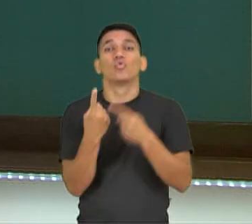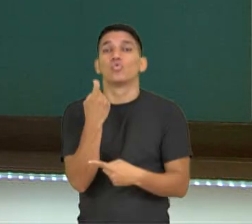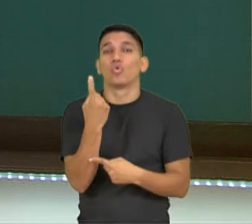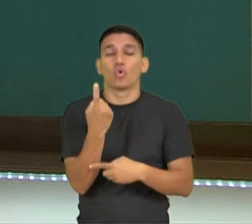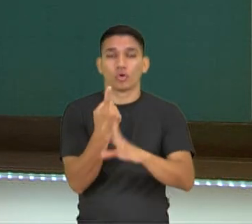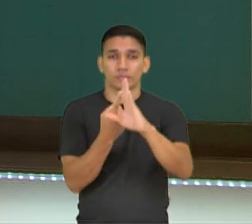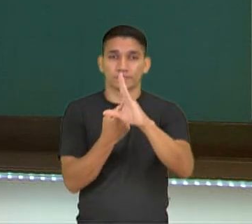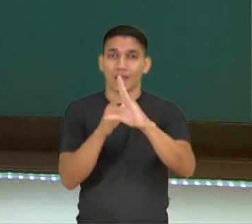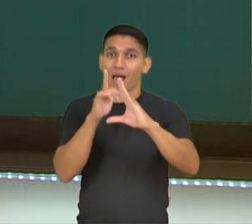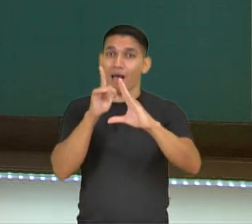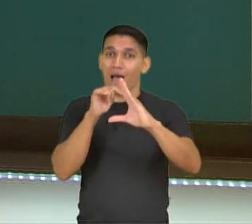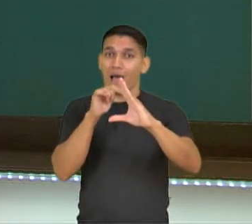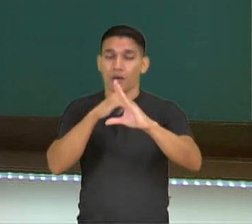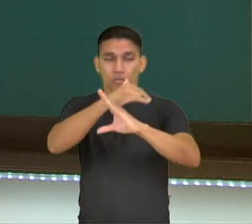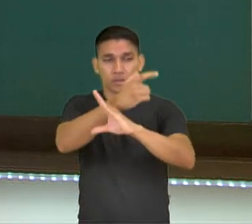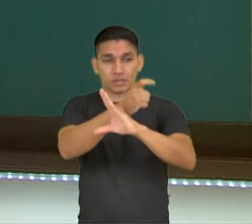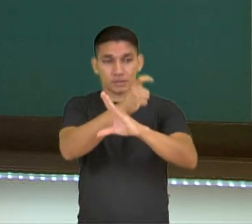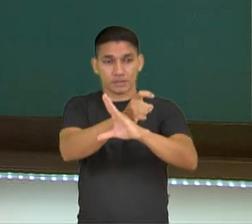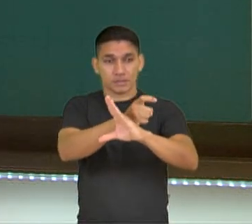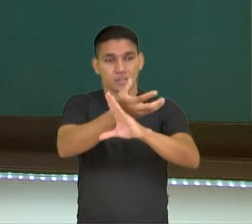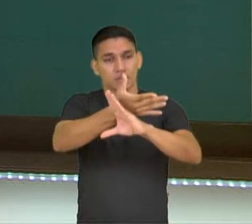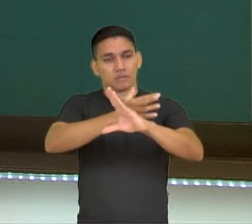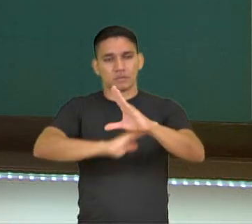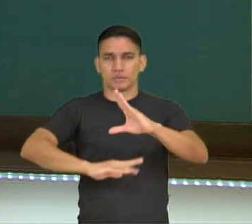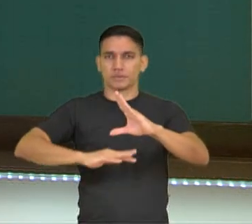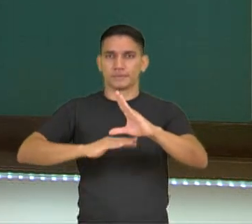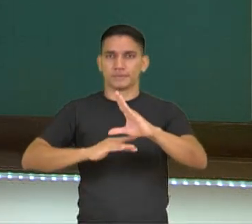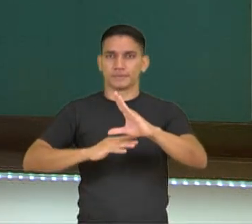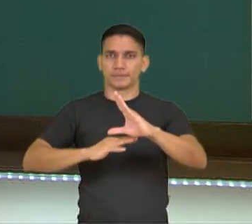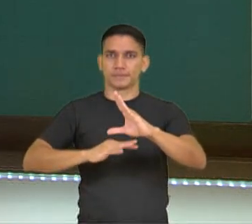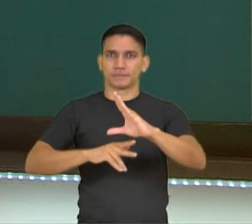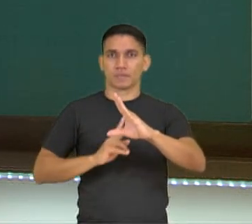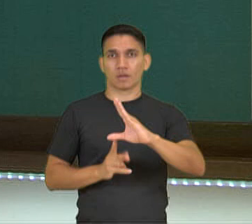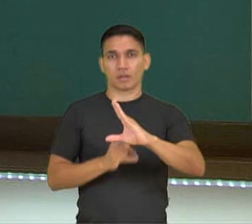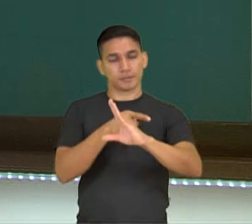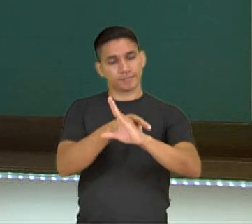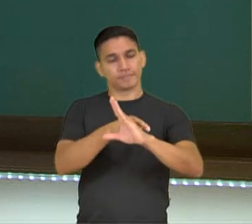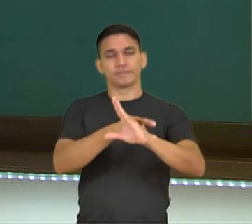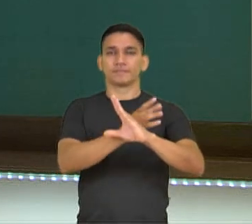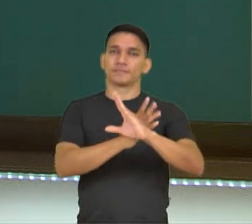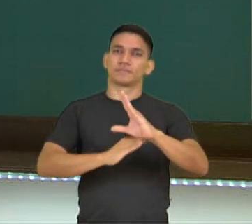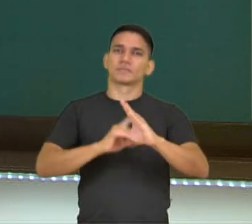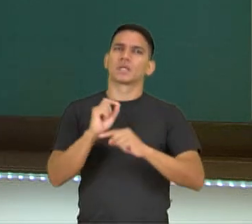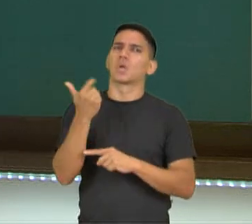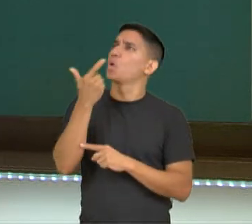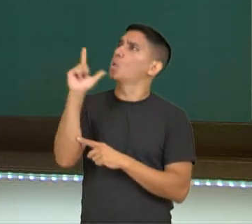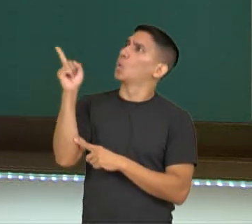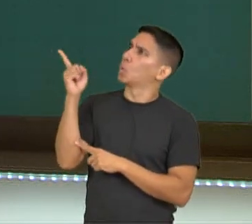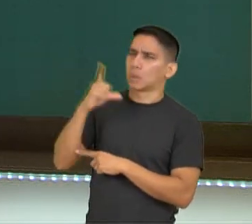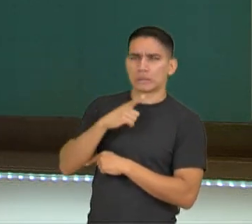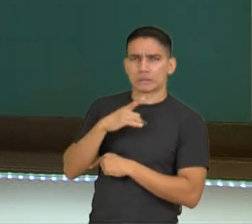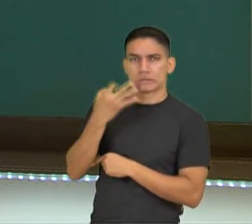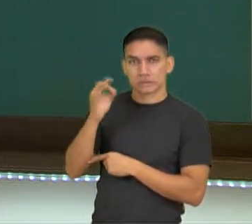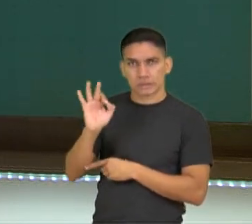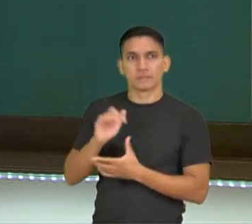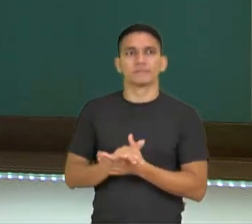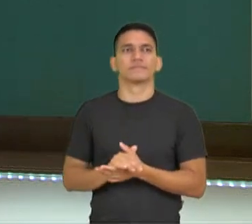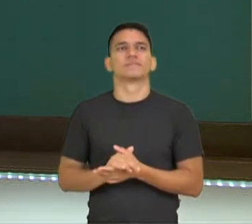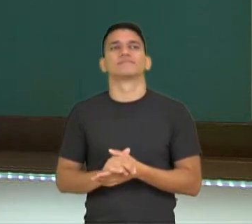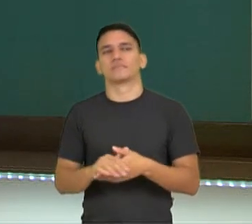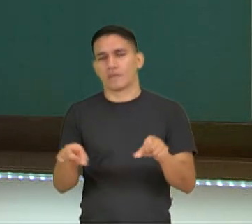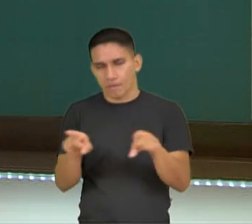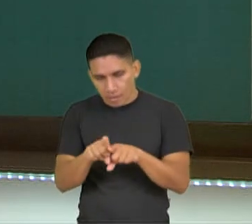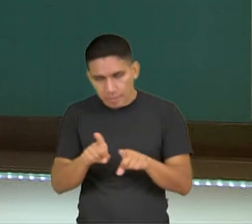A água no estado sólido, a água no estado líquido, beleza? Passando para a água no estado líquido. O que mais que você marcou? Muito bem,